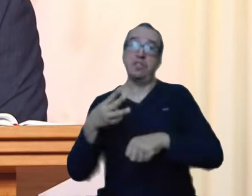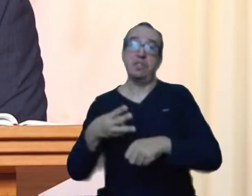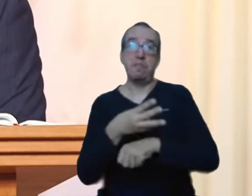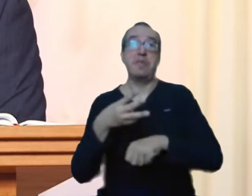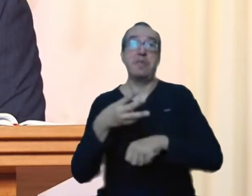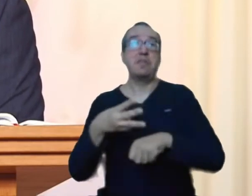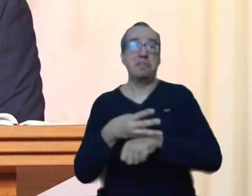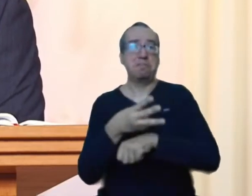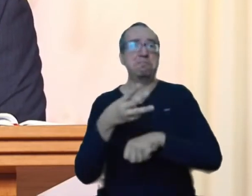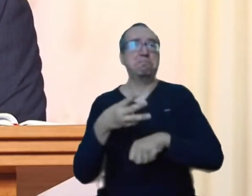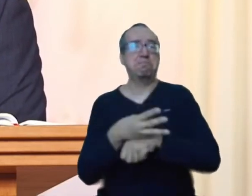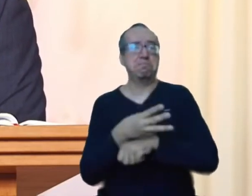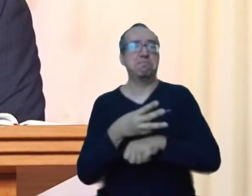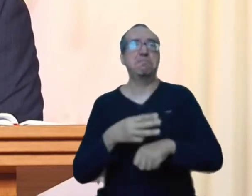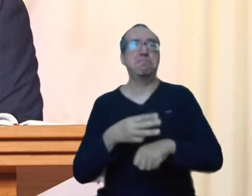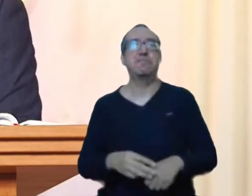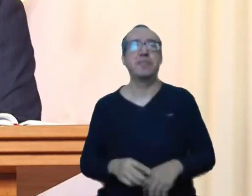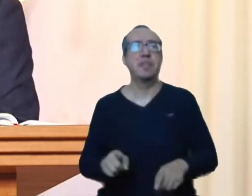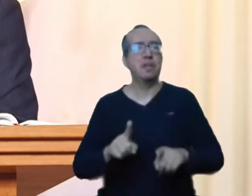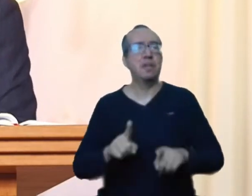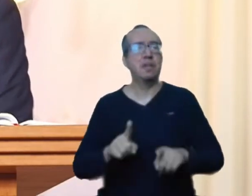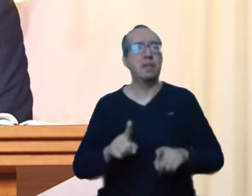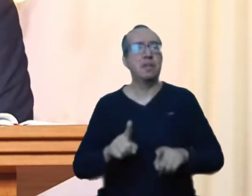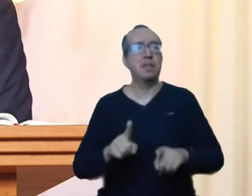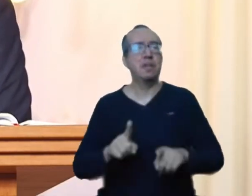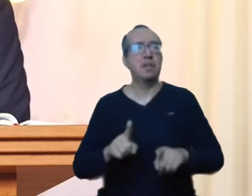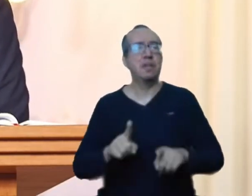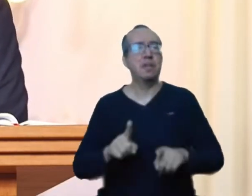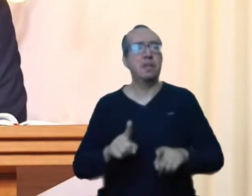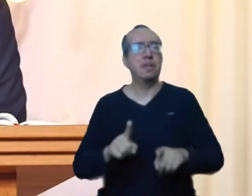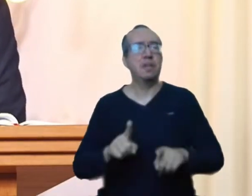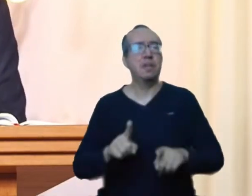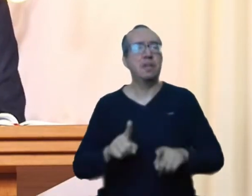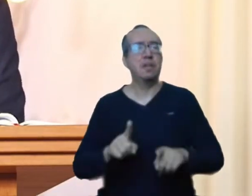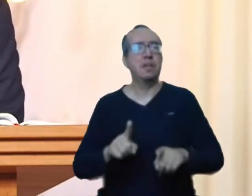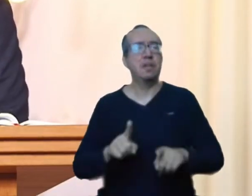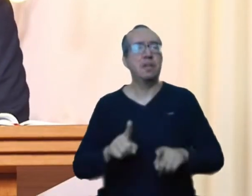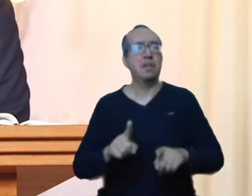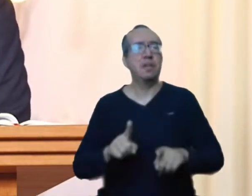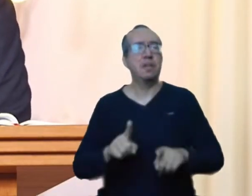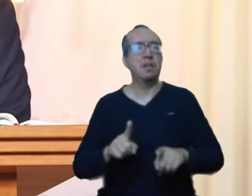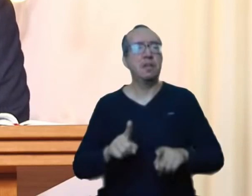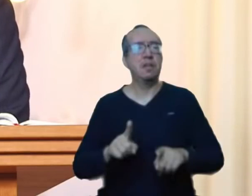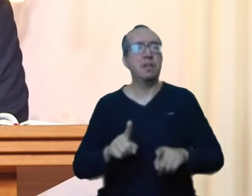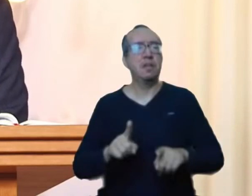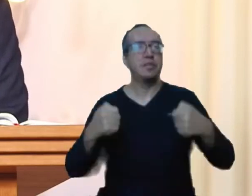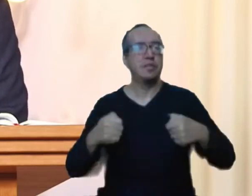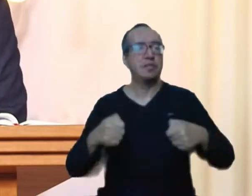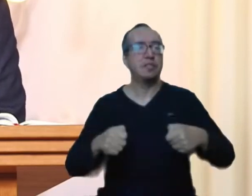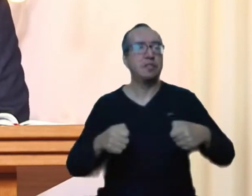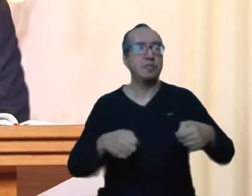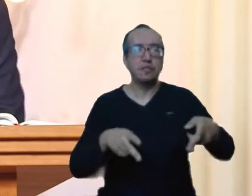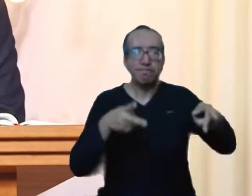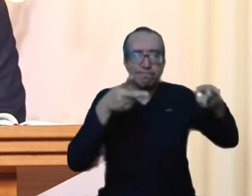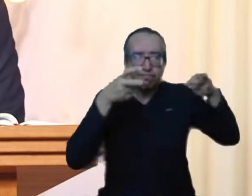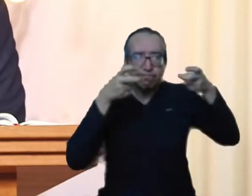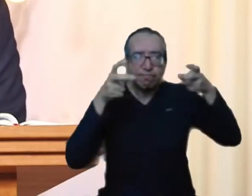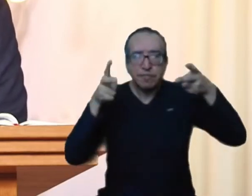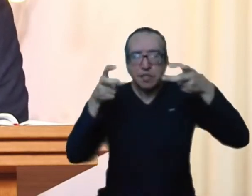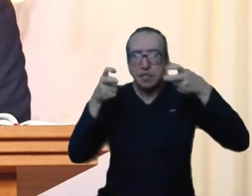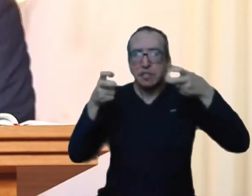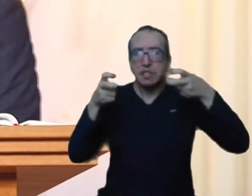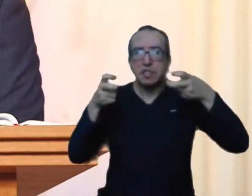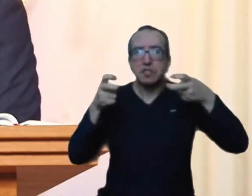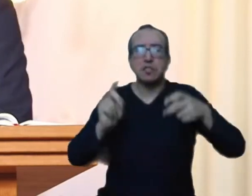meu jovem, tem lugar melhor para você ficar do que a janela. A janela é um lugar de